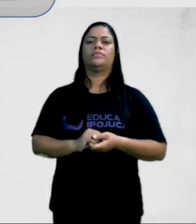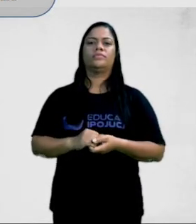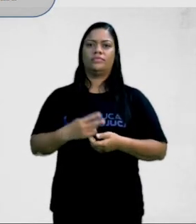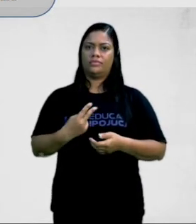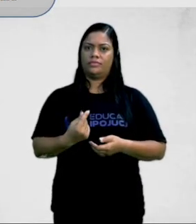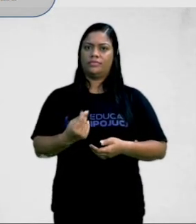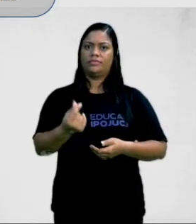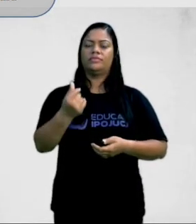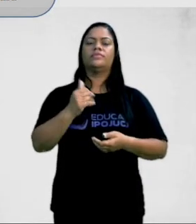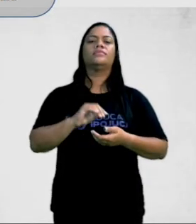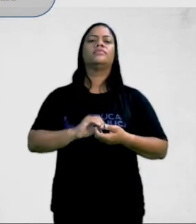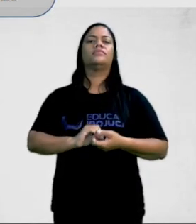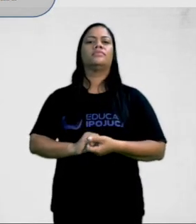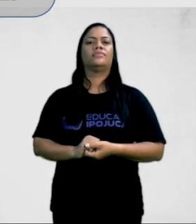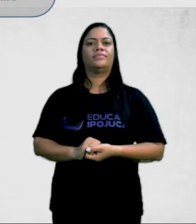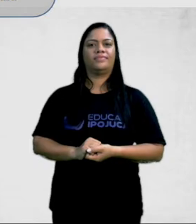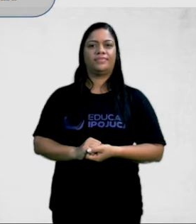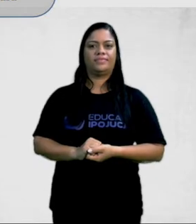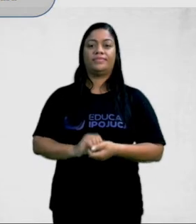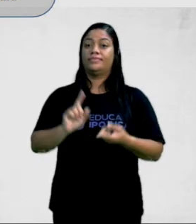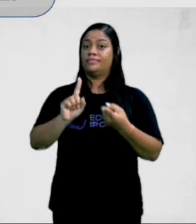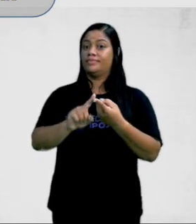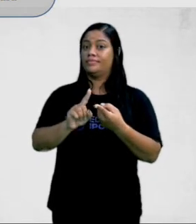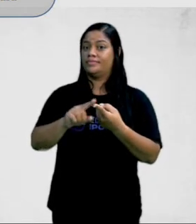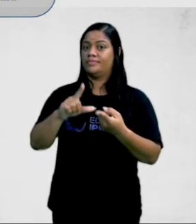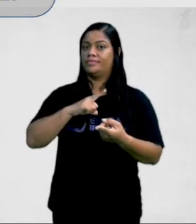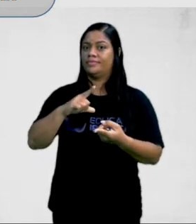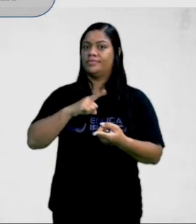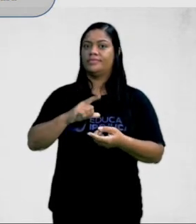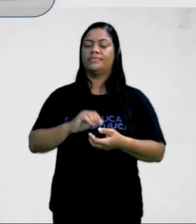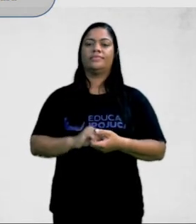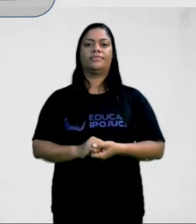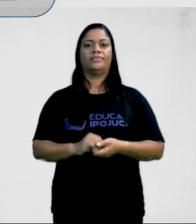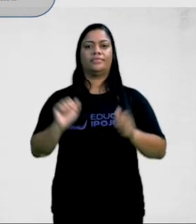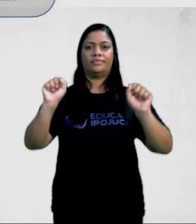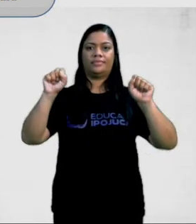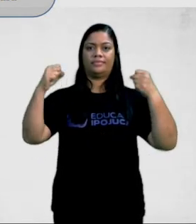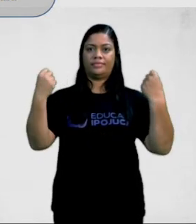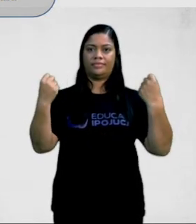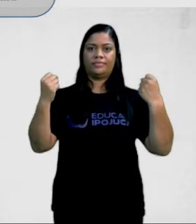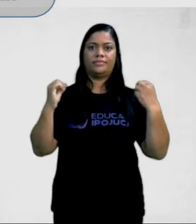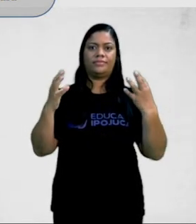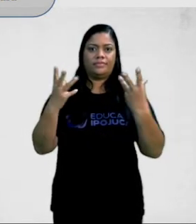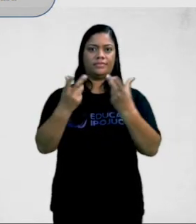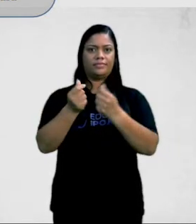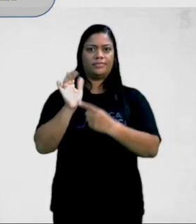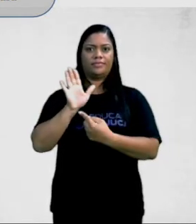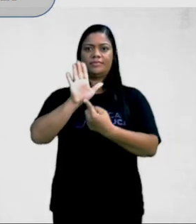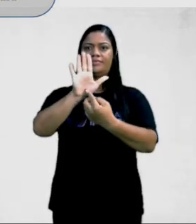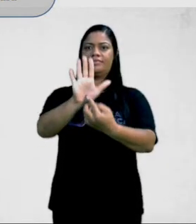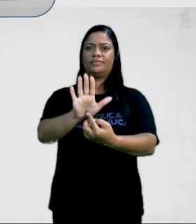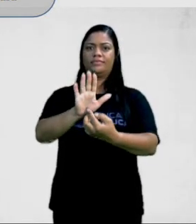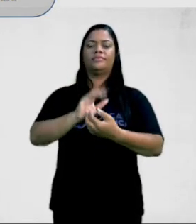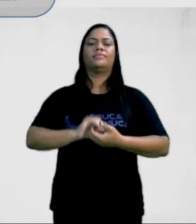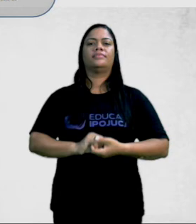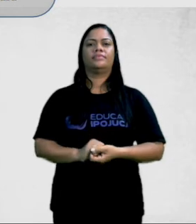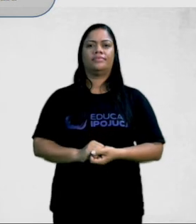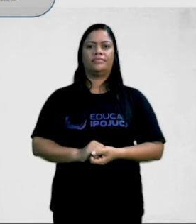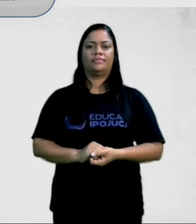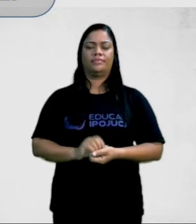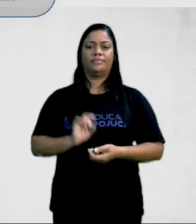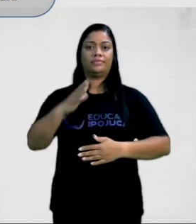a cinesioterapia, e também temos a ginástica geral, que é a ginástica de demonstração, e a de